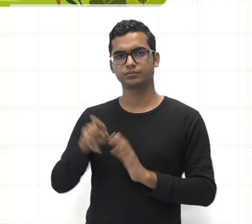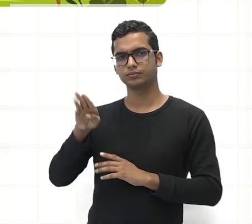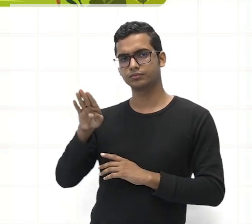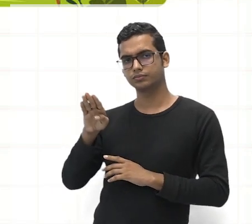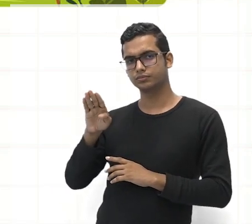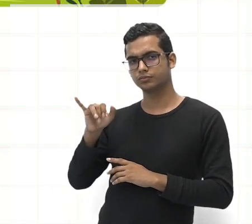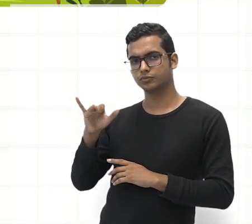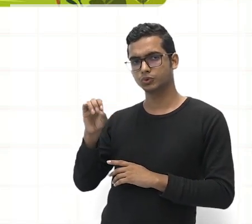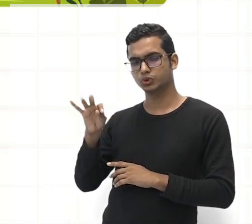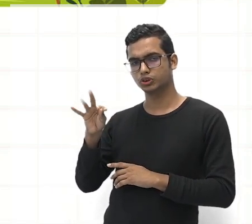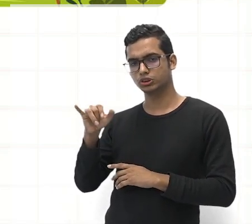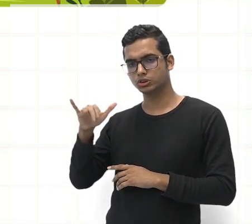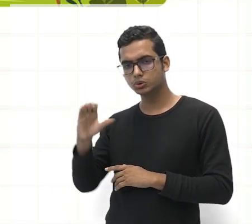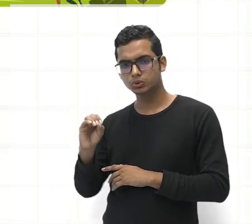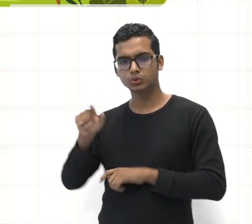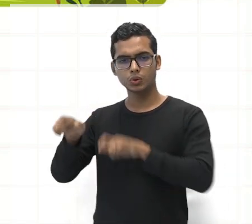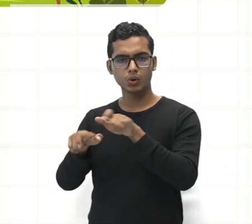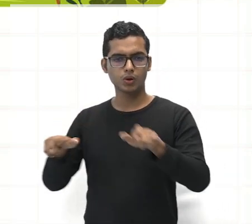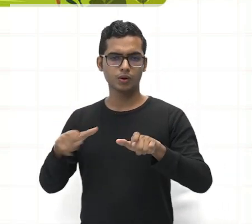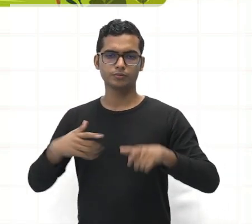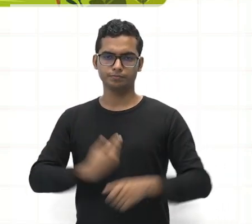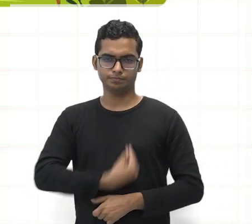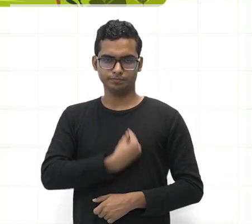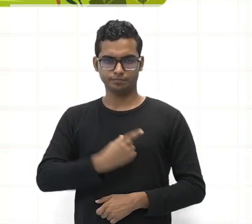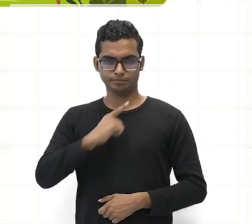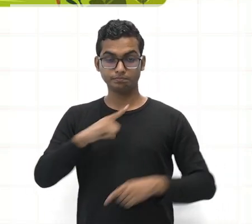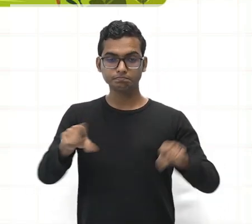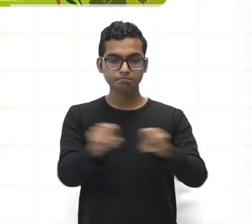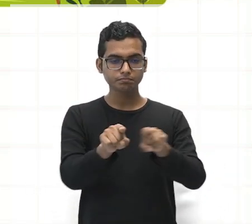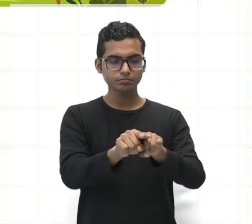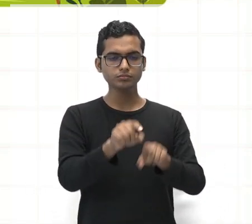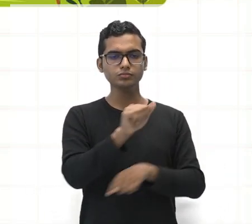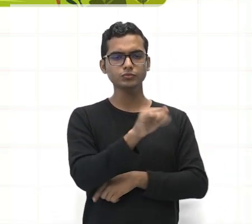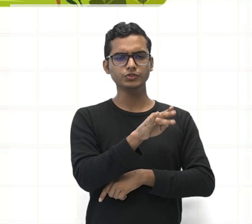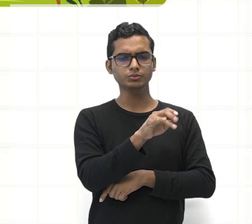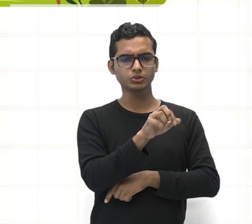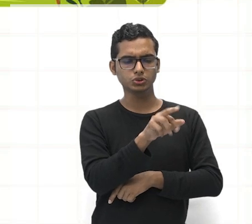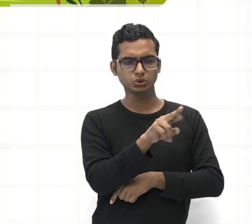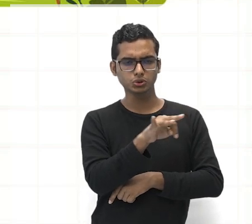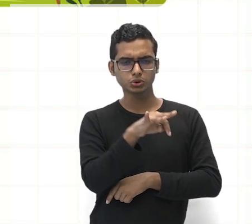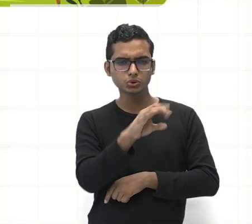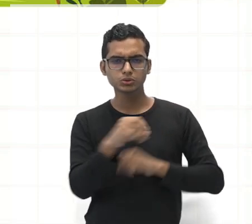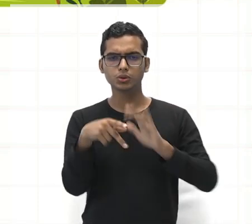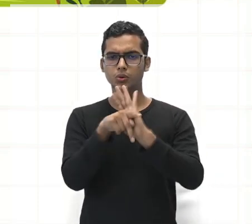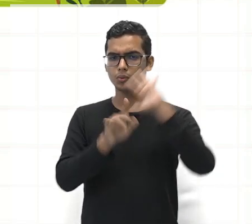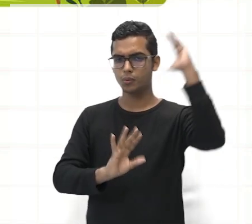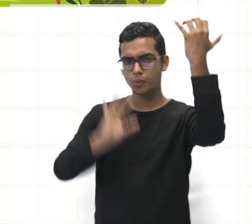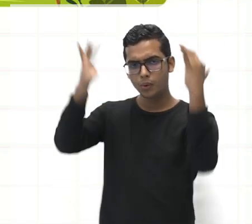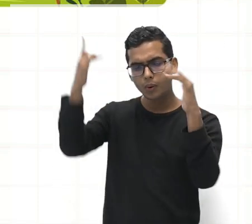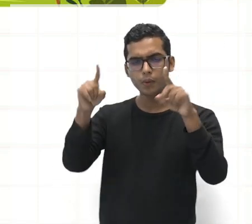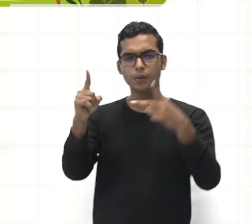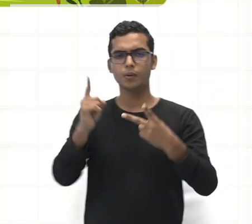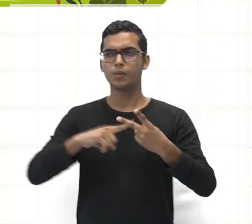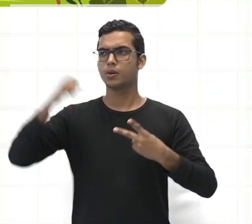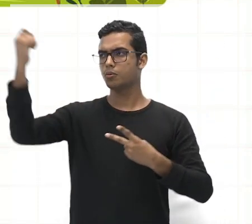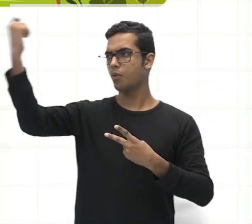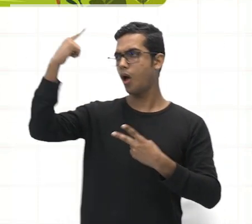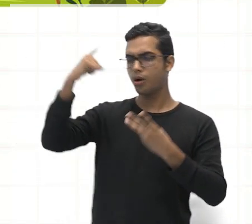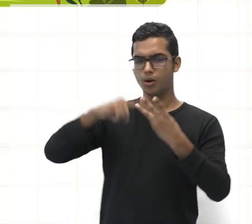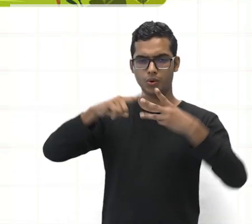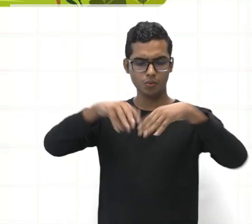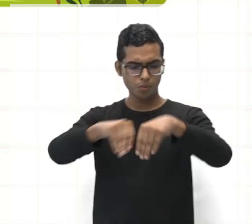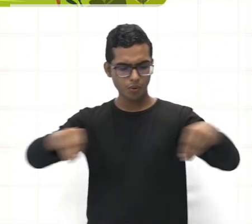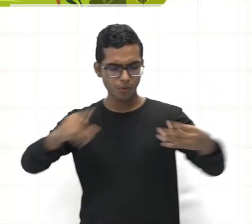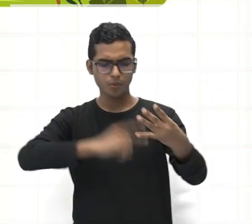bióticos, que são os seres vivos, como os componentes abióticos, que é o clima, que é o solo, que